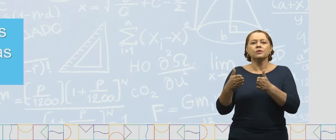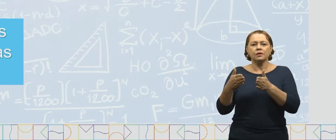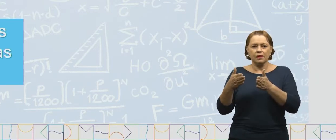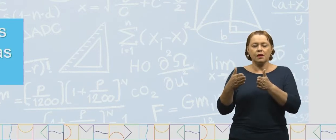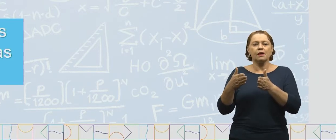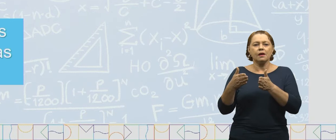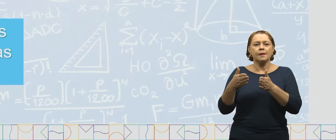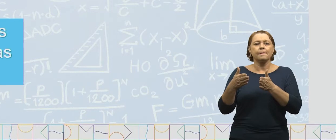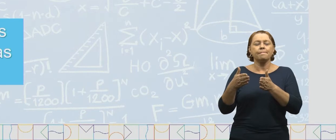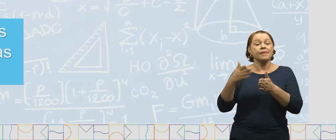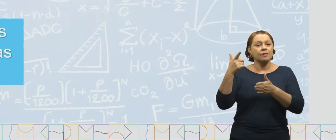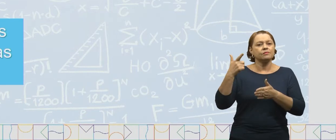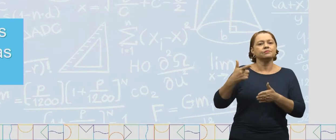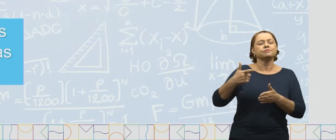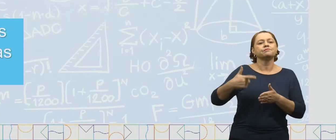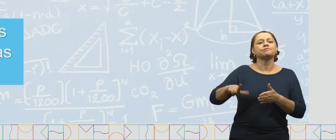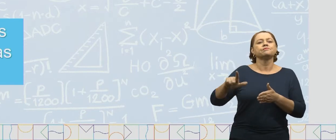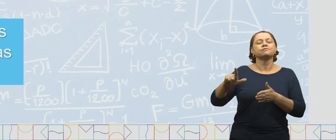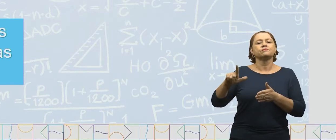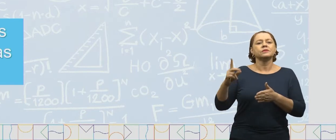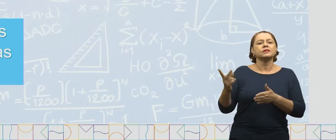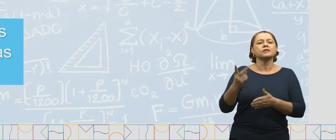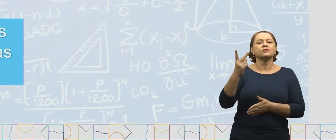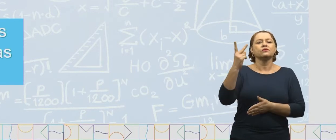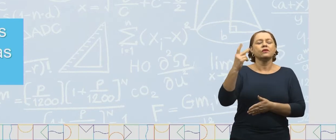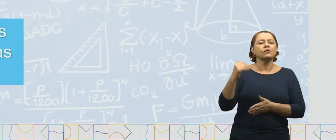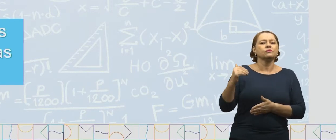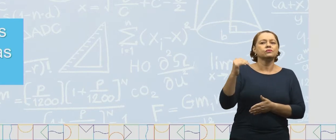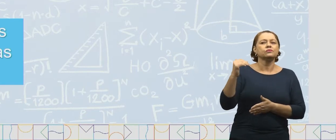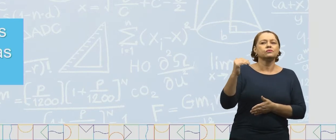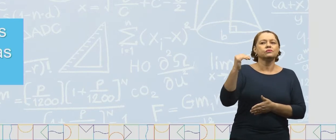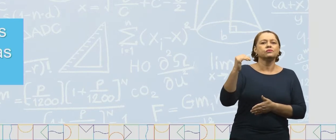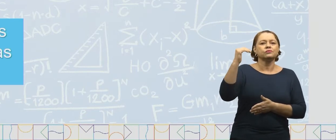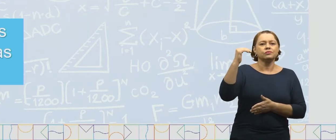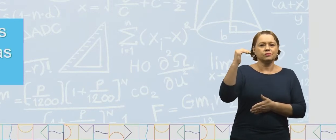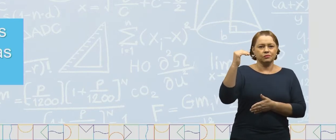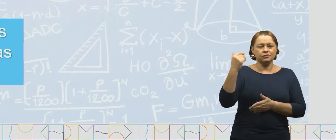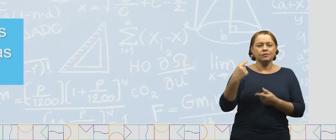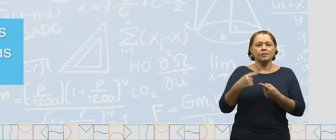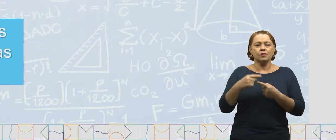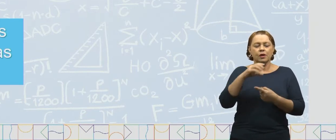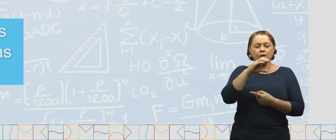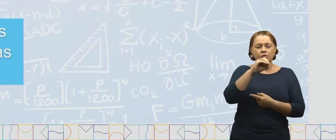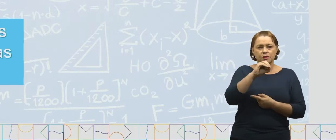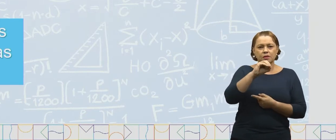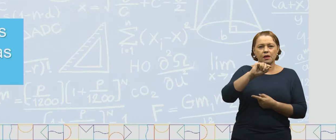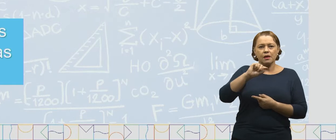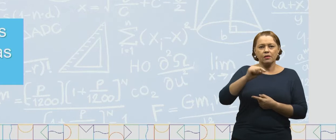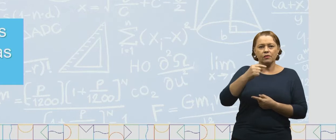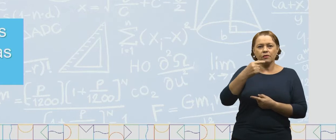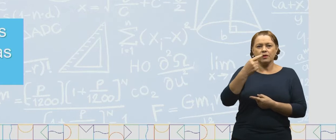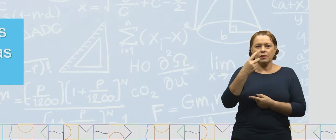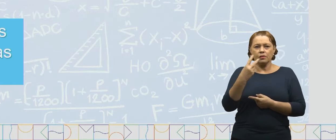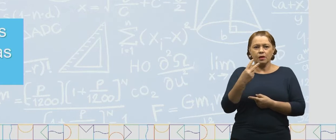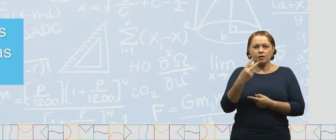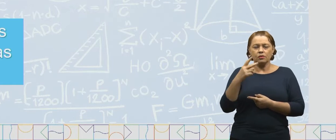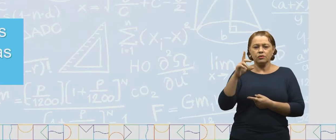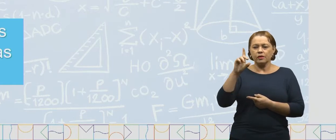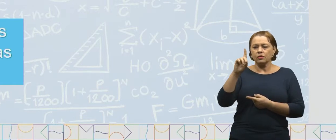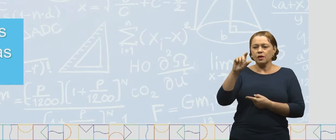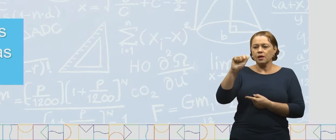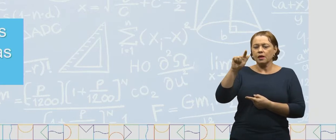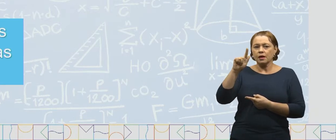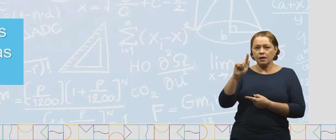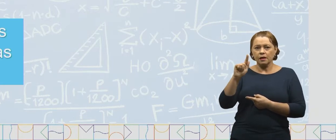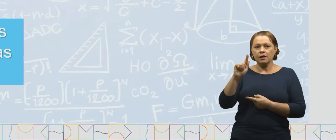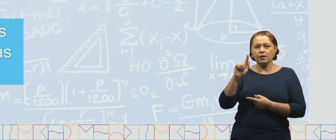submúltiplos, eu vou aumentando o seu valor, ou seja, quando 0,2 estiver no decagrama, que é o próximo da tabela,